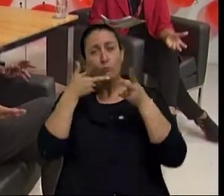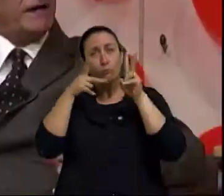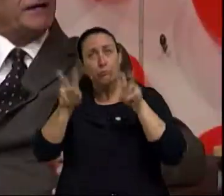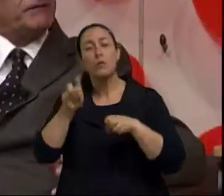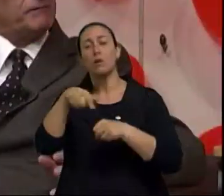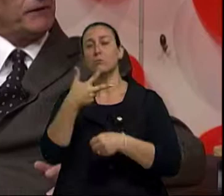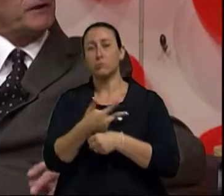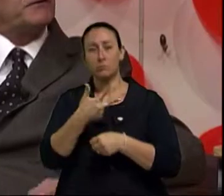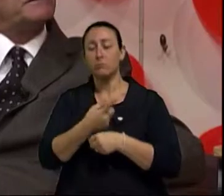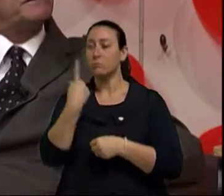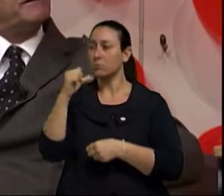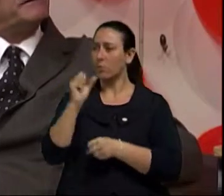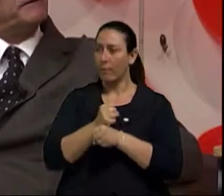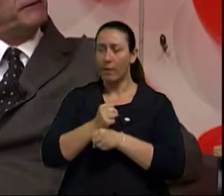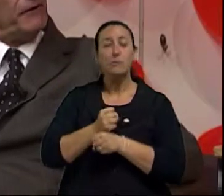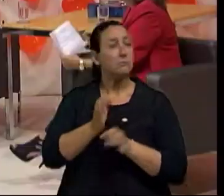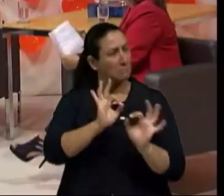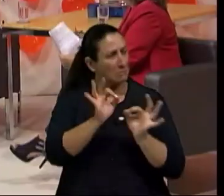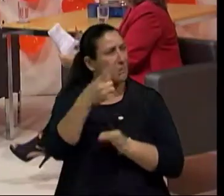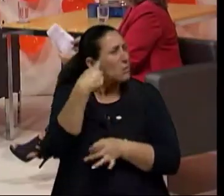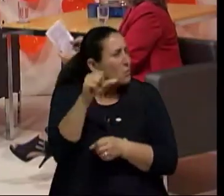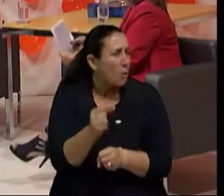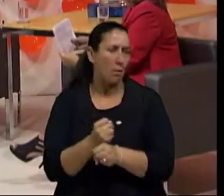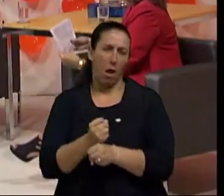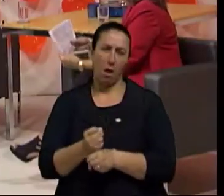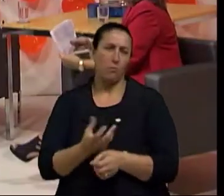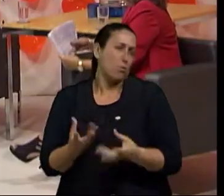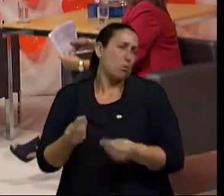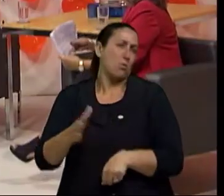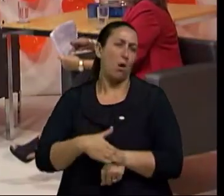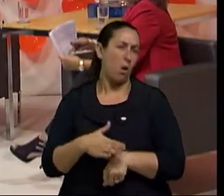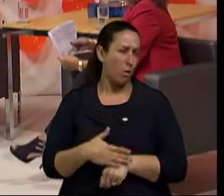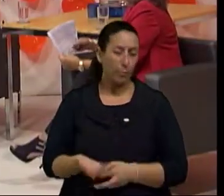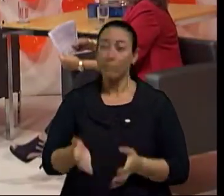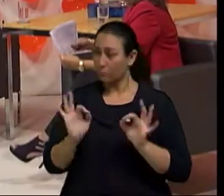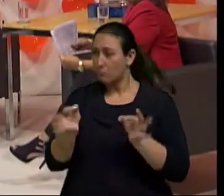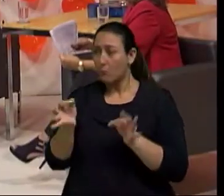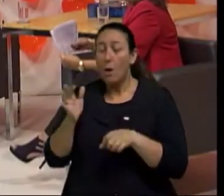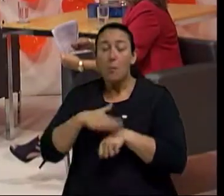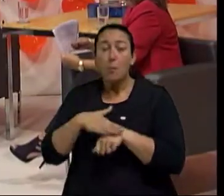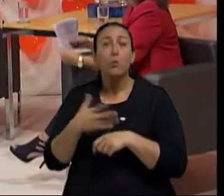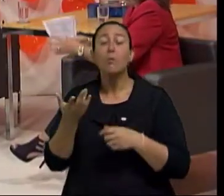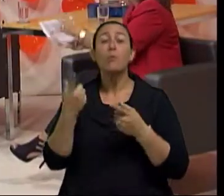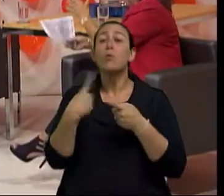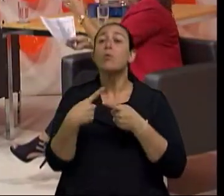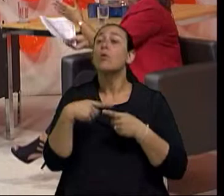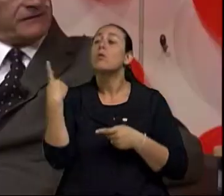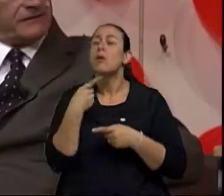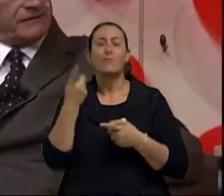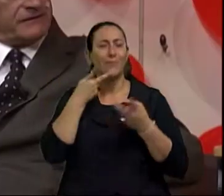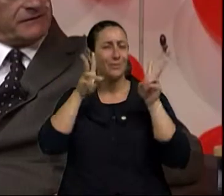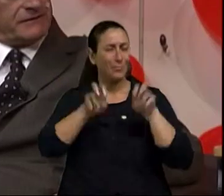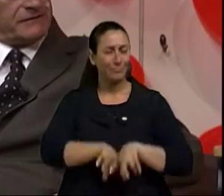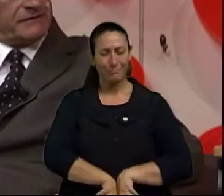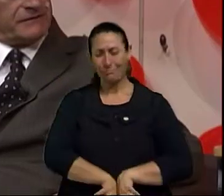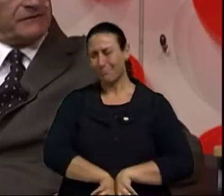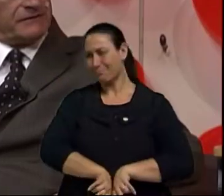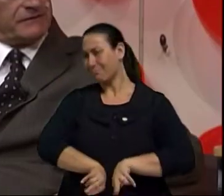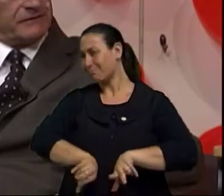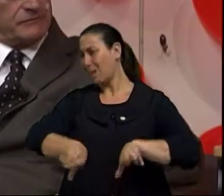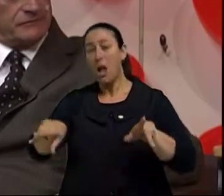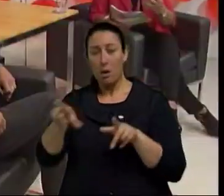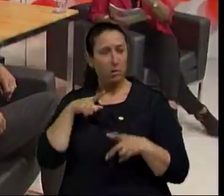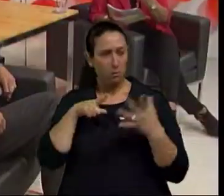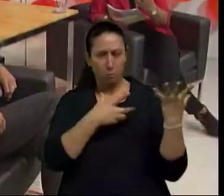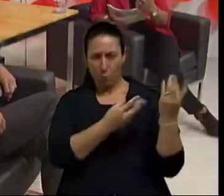19 anos no ar não é pouca coisa, né, é muita coisa, né? É muita coisa que a gente... O que nós já falamos aqui de assuntos... E qualquer idade a gente recebe, eu